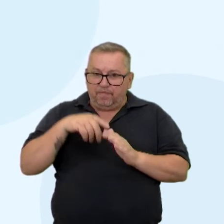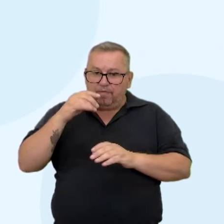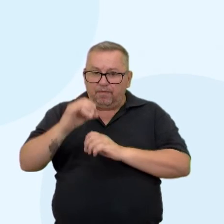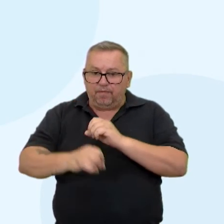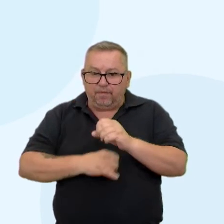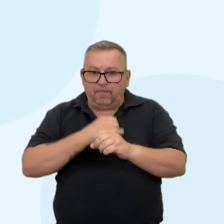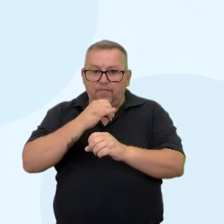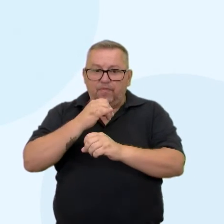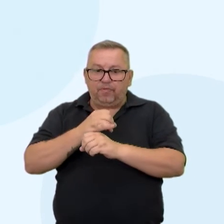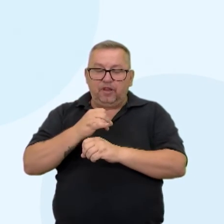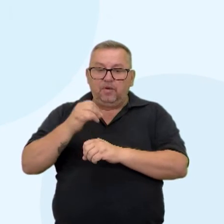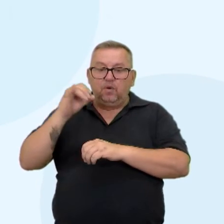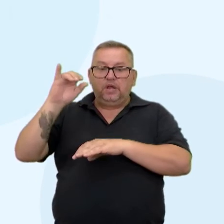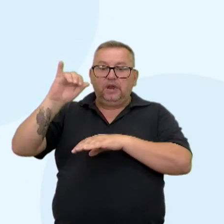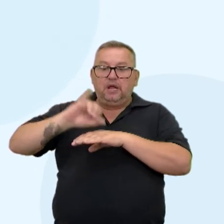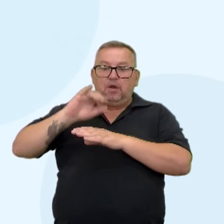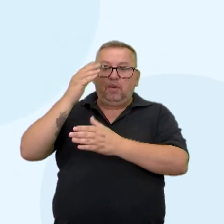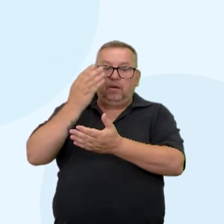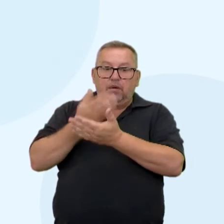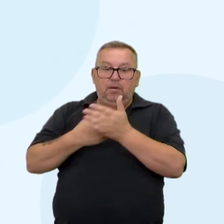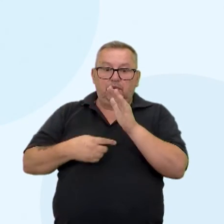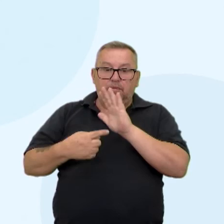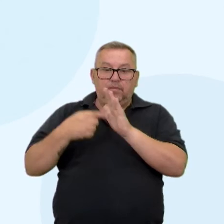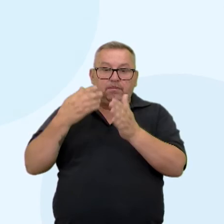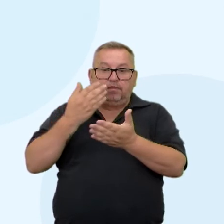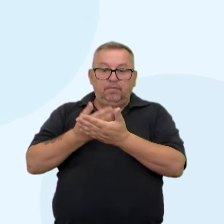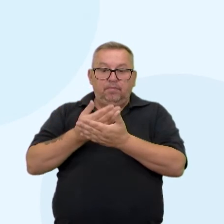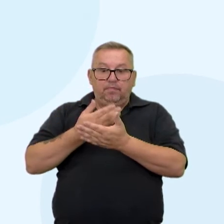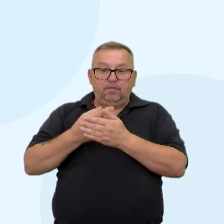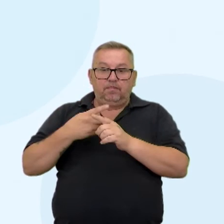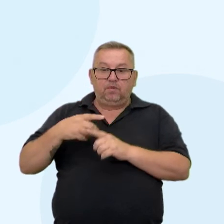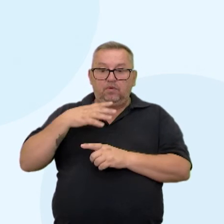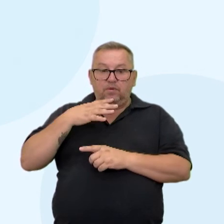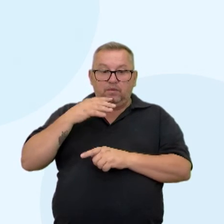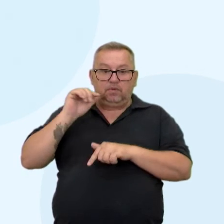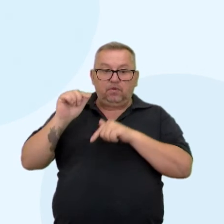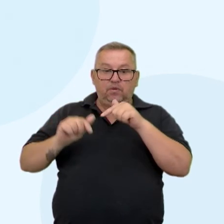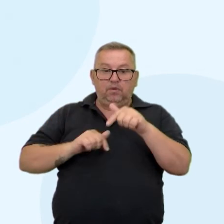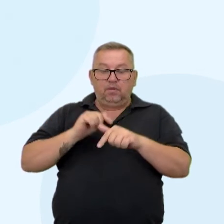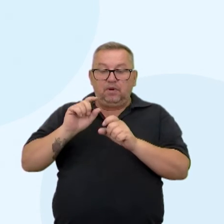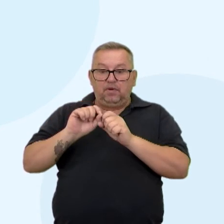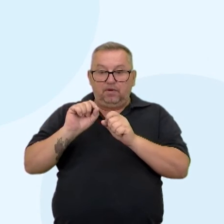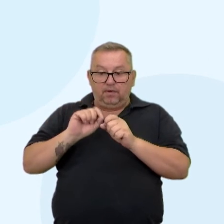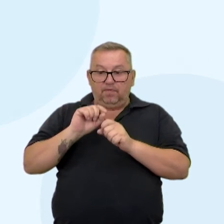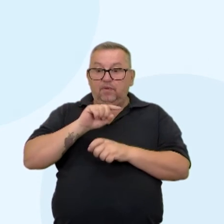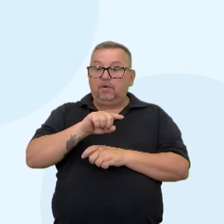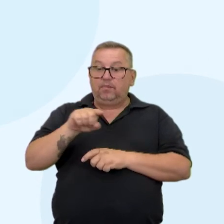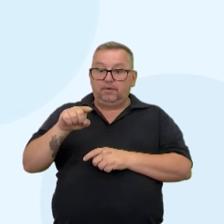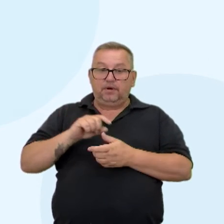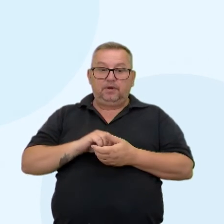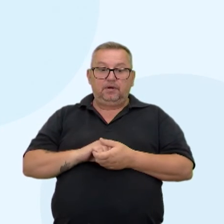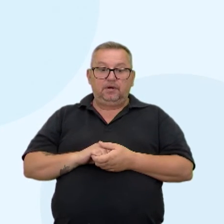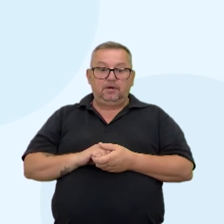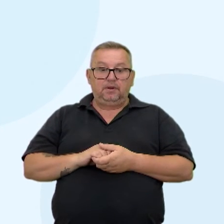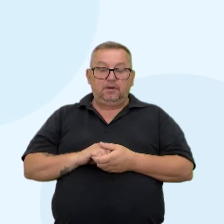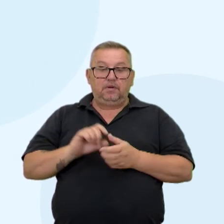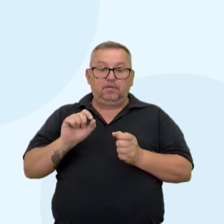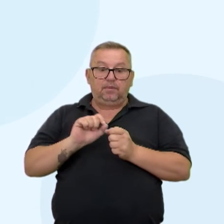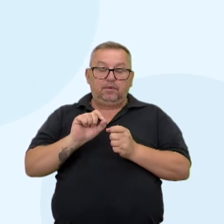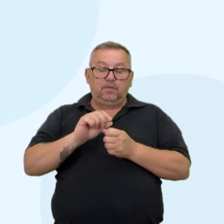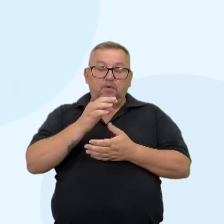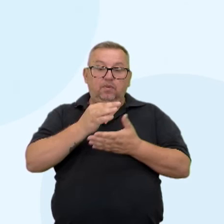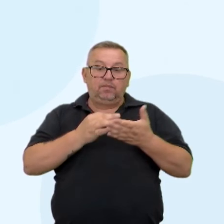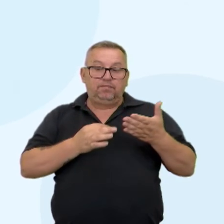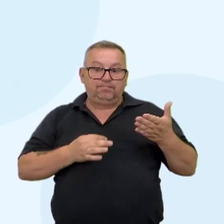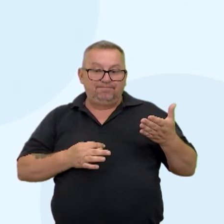dos centros de estudos apresentados nesta aula para o estudante ter um conhecimento do trabalho efetuado por eles. E aí vocês